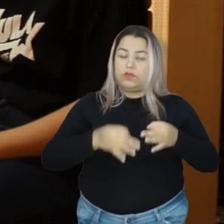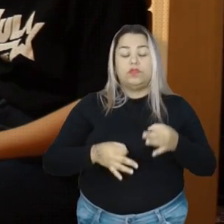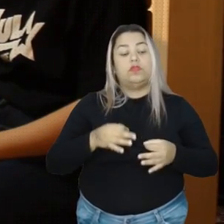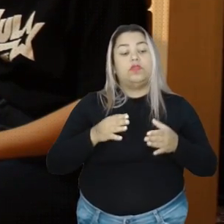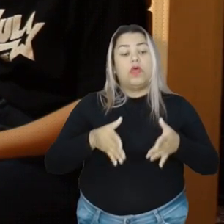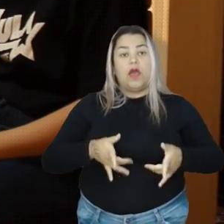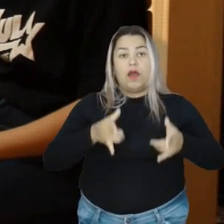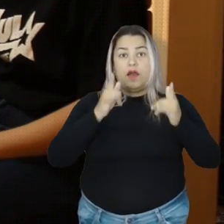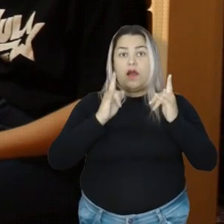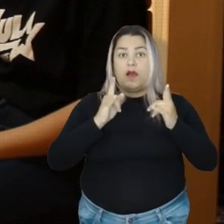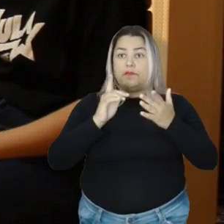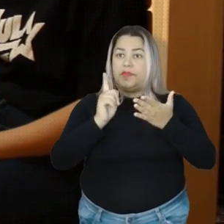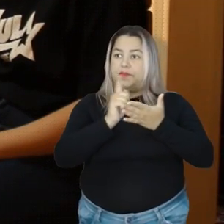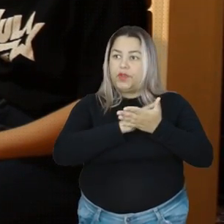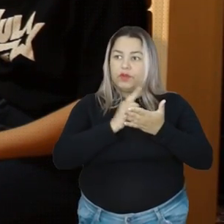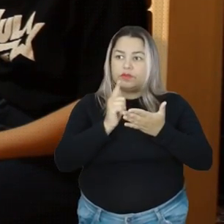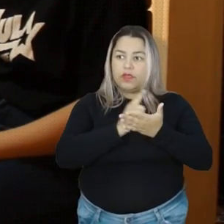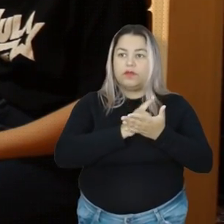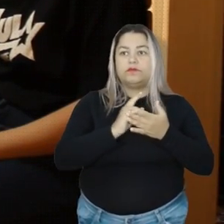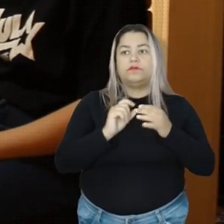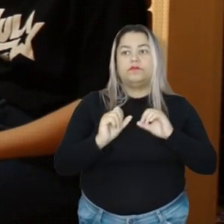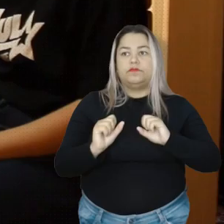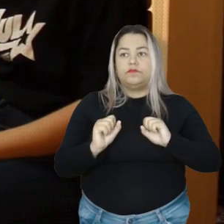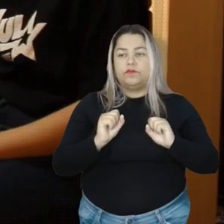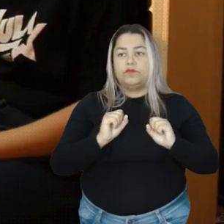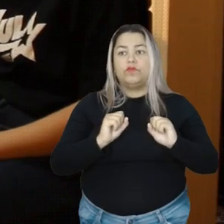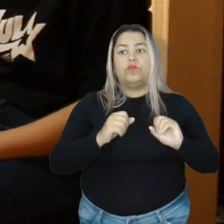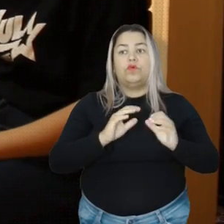biblioteca, para ir no barbeiro,